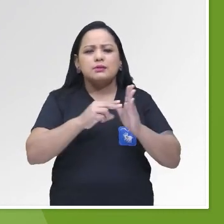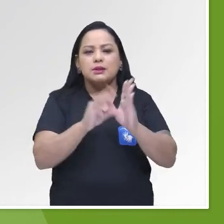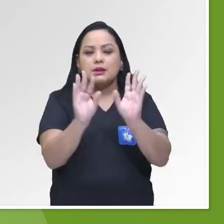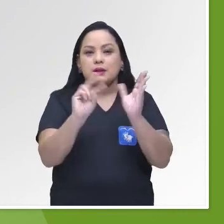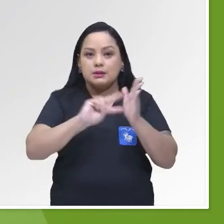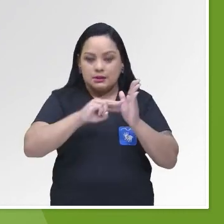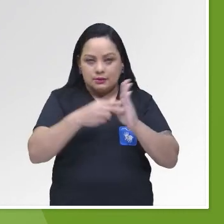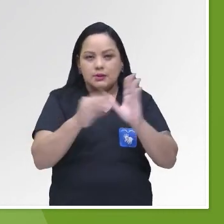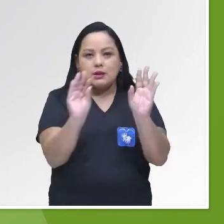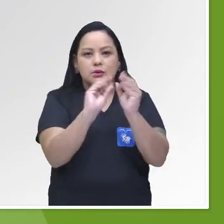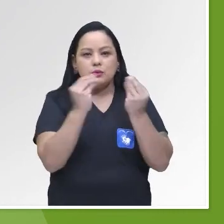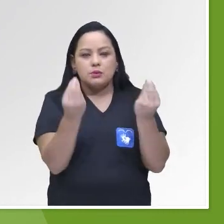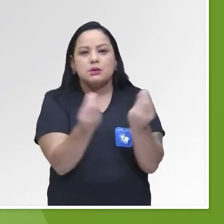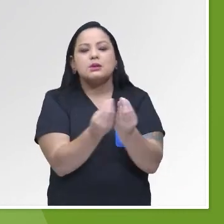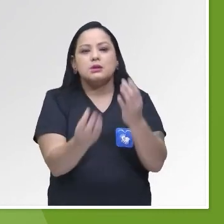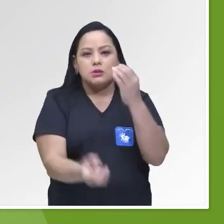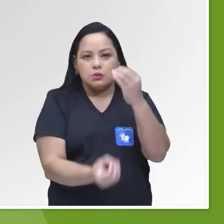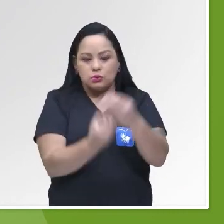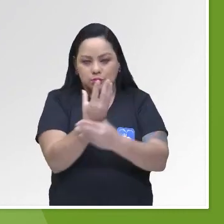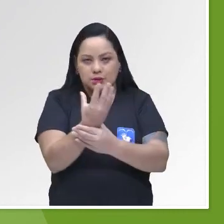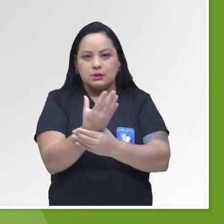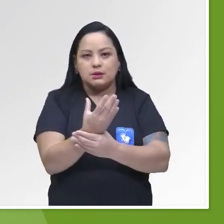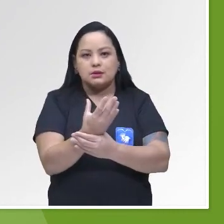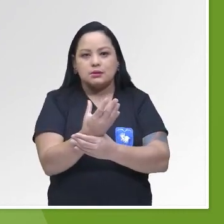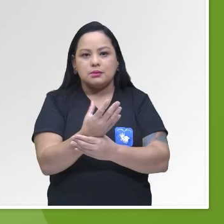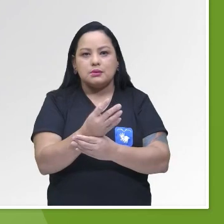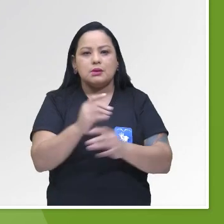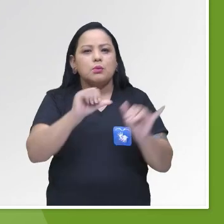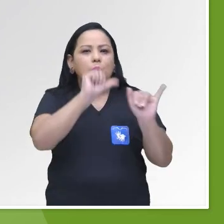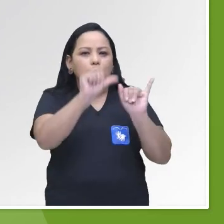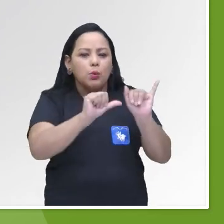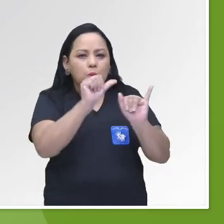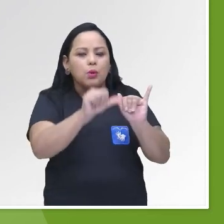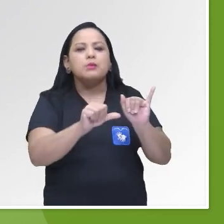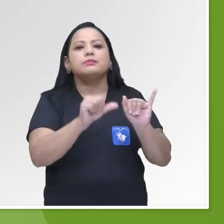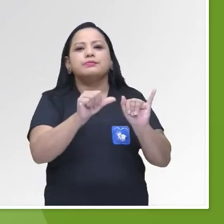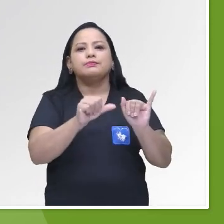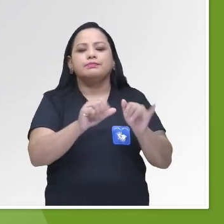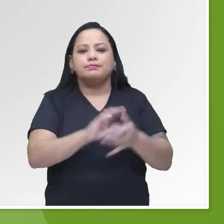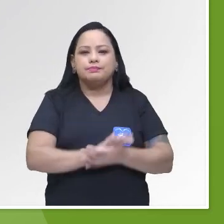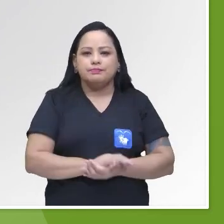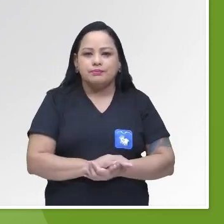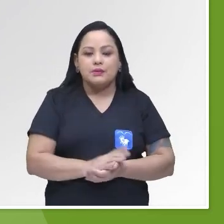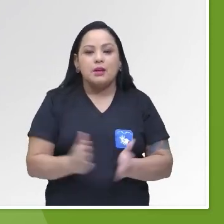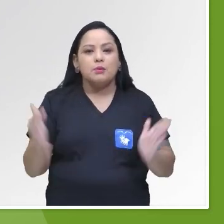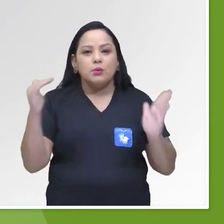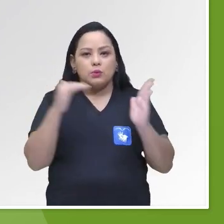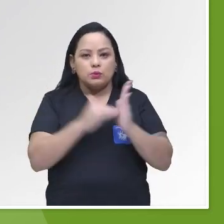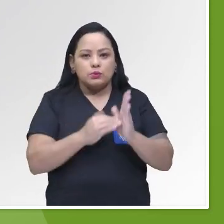substâncias resultantes de uma reação química. E por último,